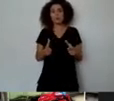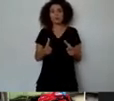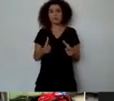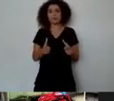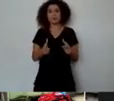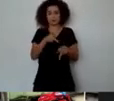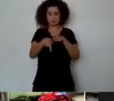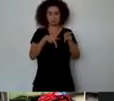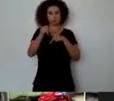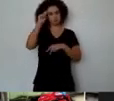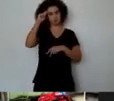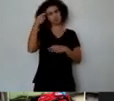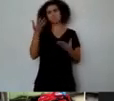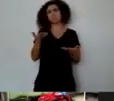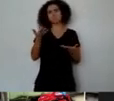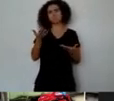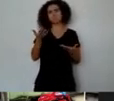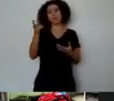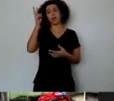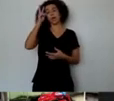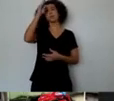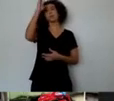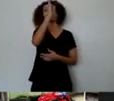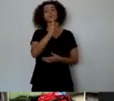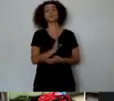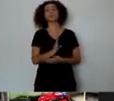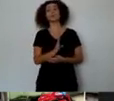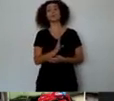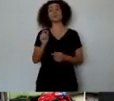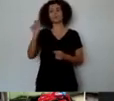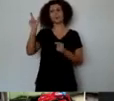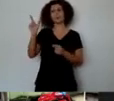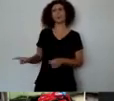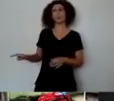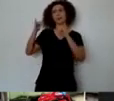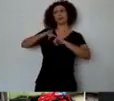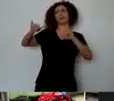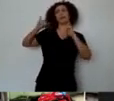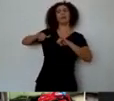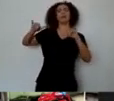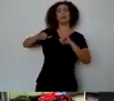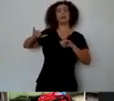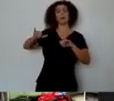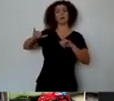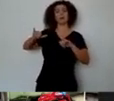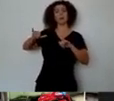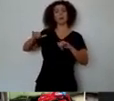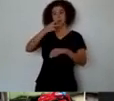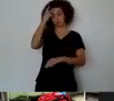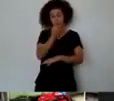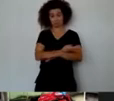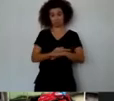entender que a história desse país ela foi contada por pessoas não negras e também ressalto a questão